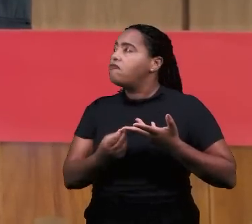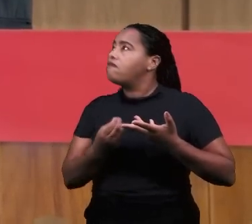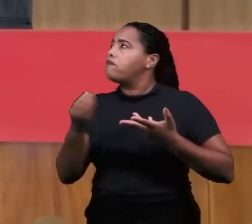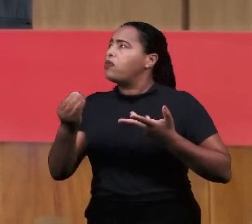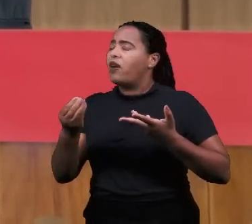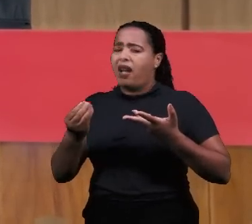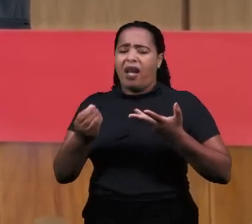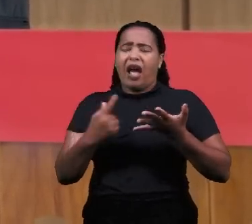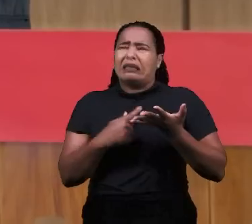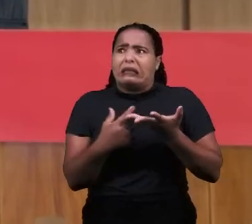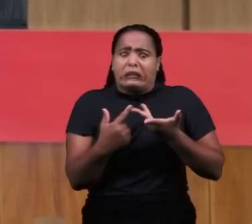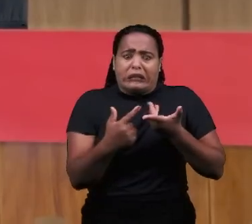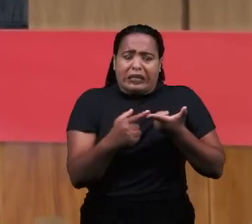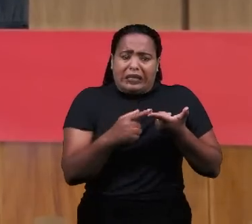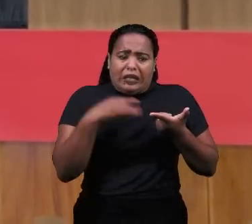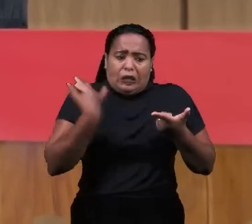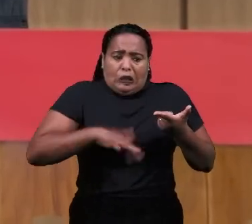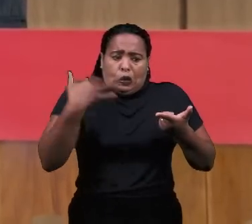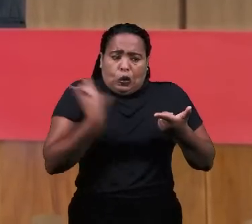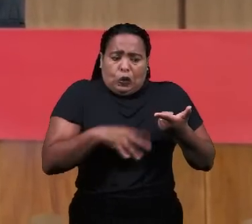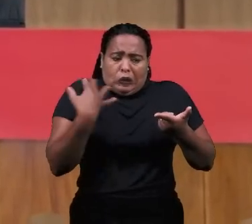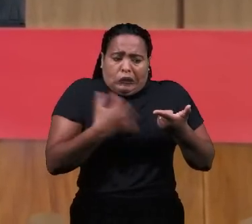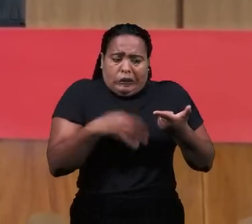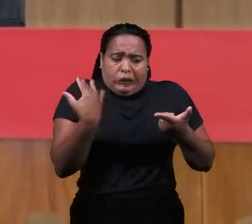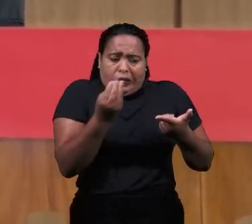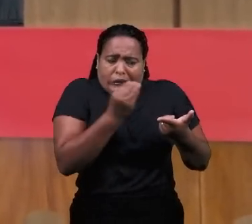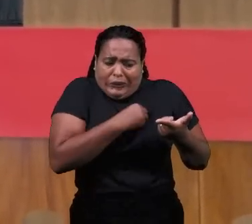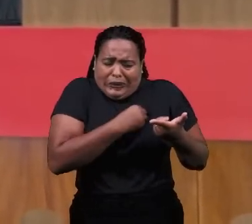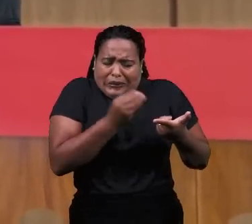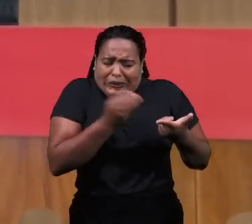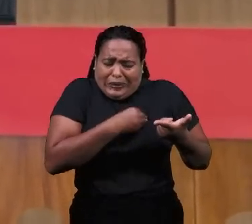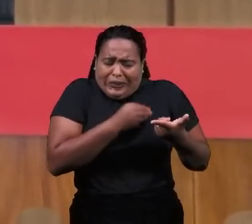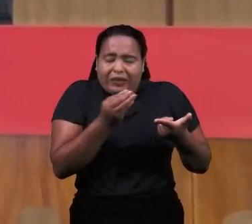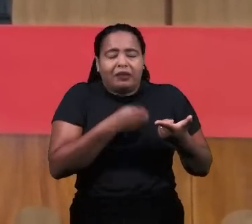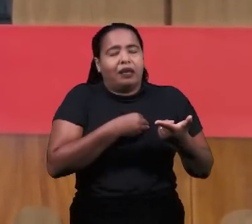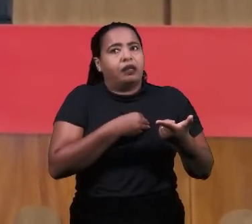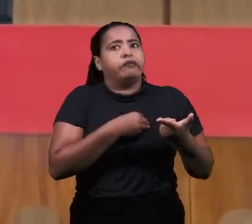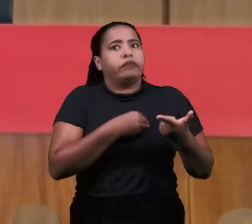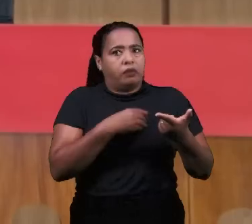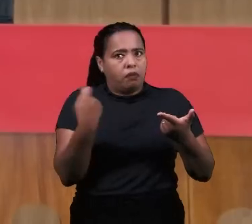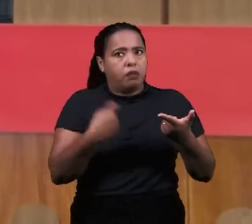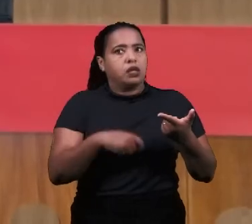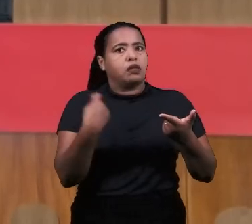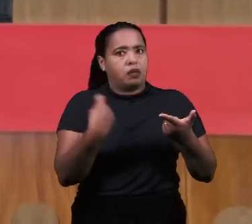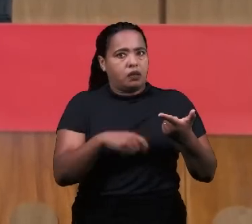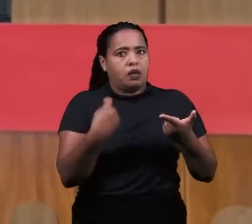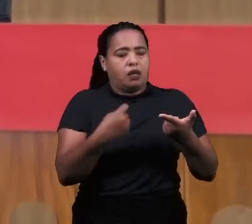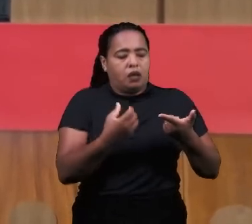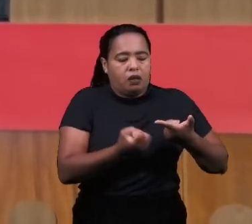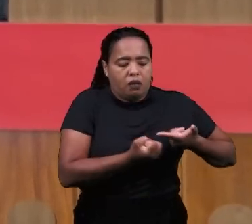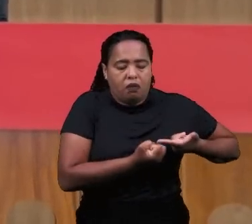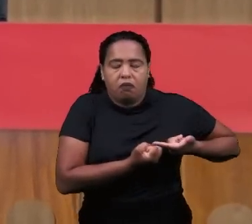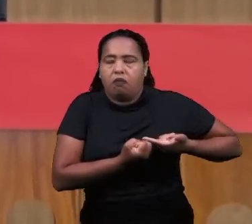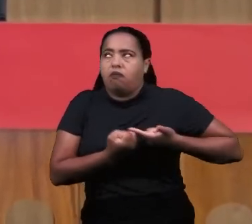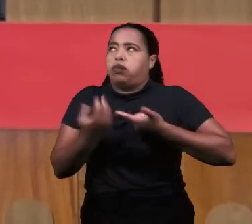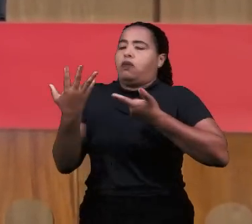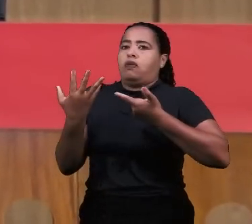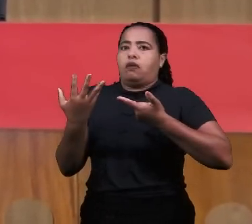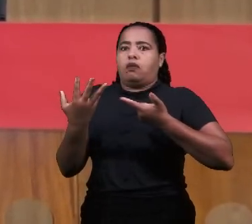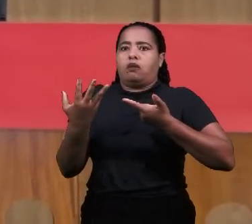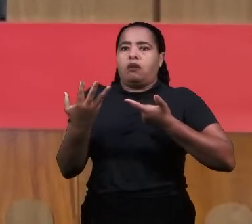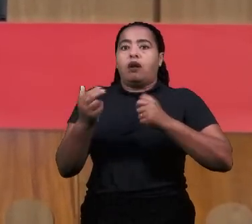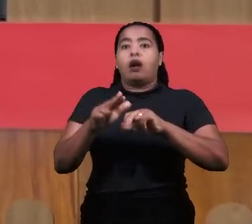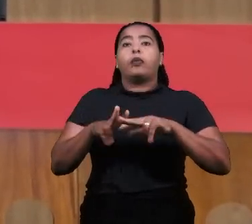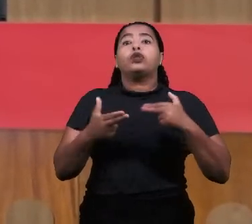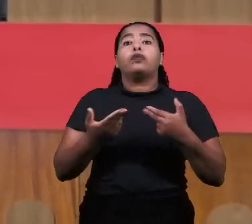sujo aquilo que eu fiz, é muito impuro. Confessa, fala, porque o nosso Deus, Ele é puro de olhos, Ele é puro